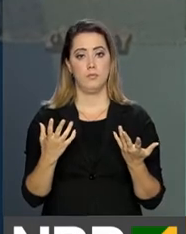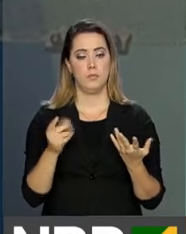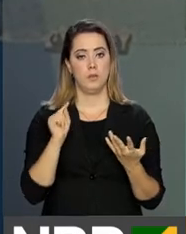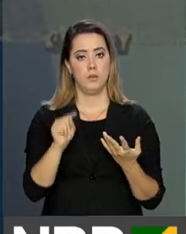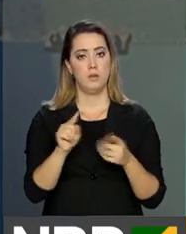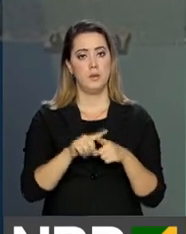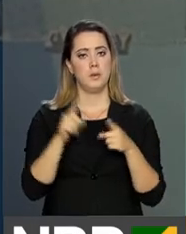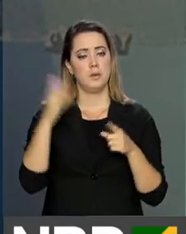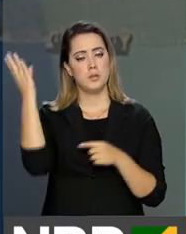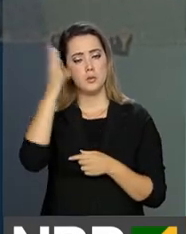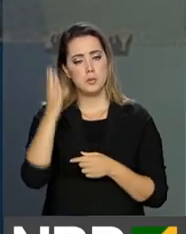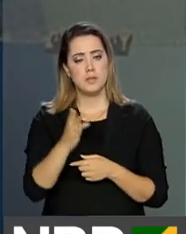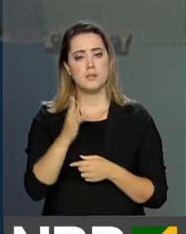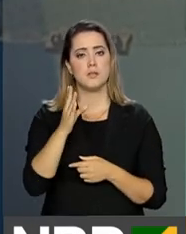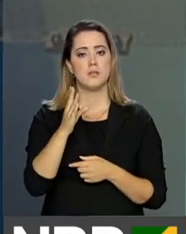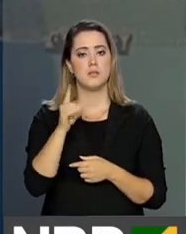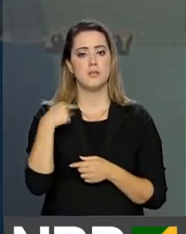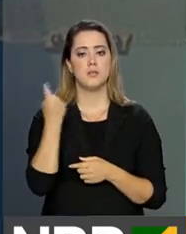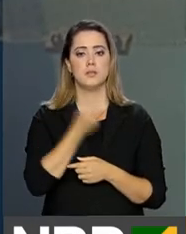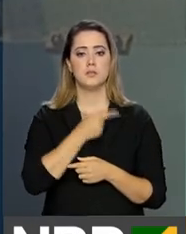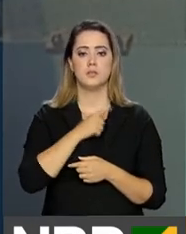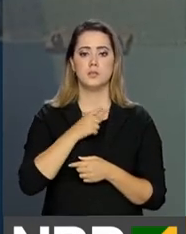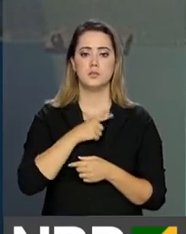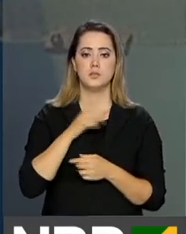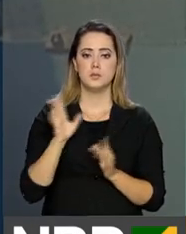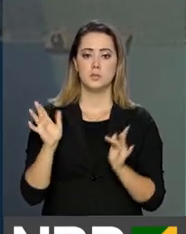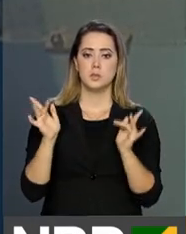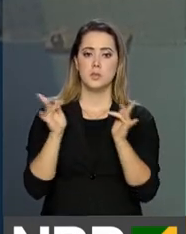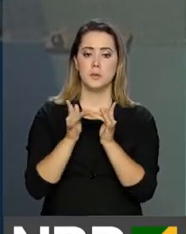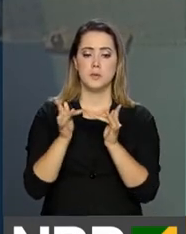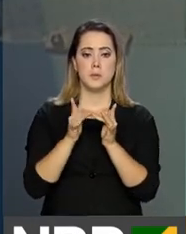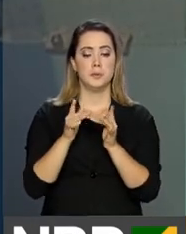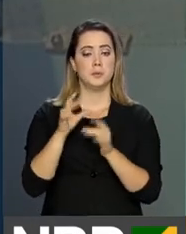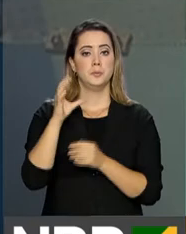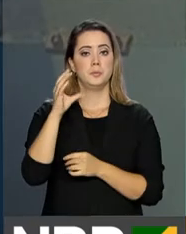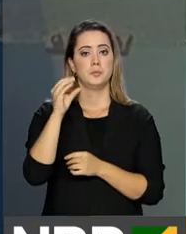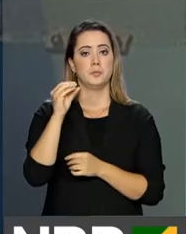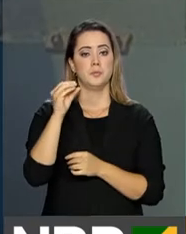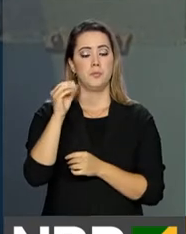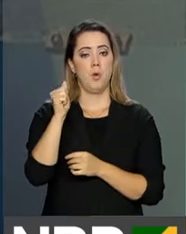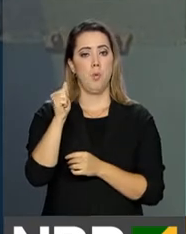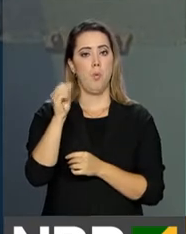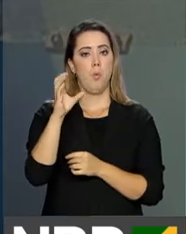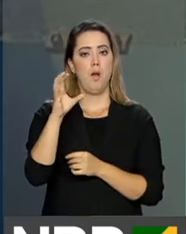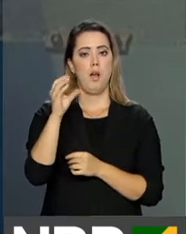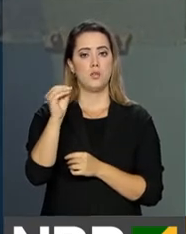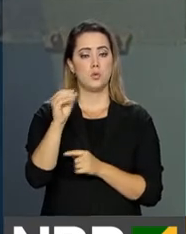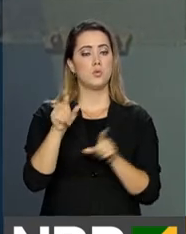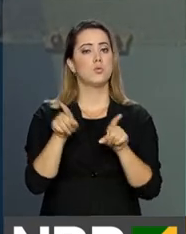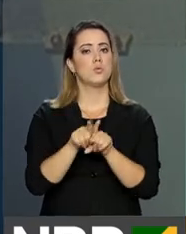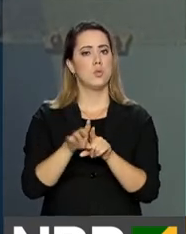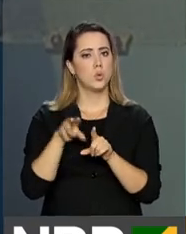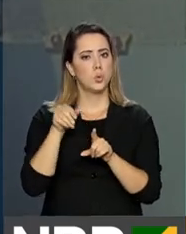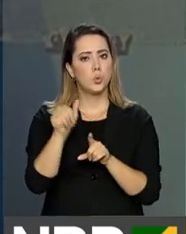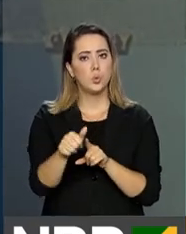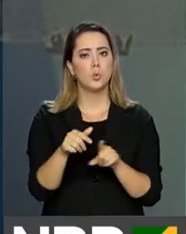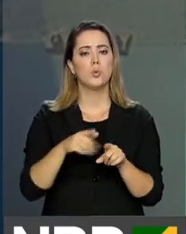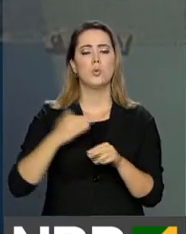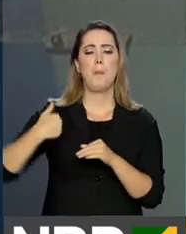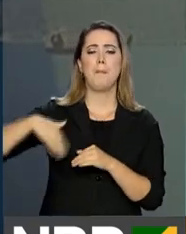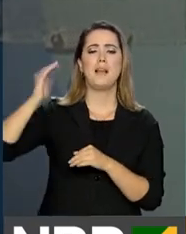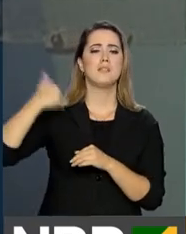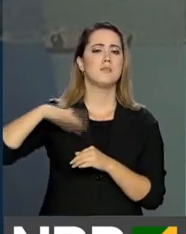No caso brasileiro, nós temos que associar o aço a tudo isso e muito